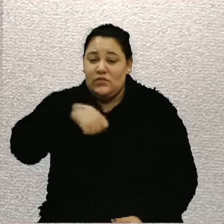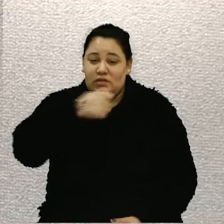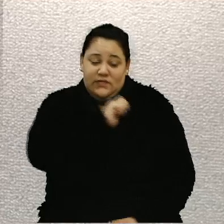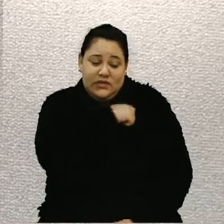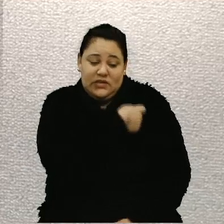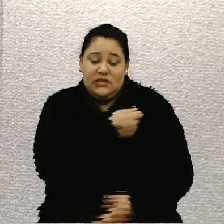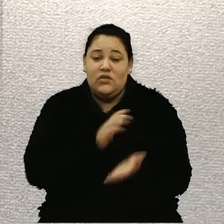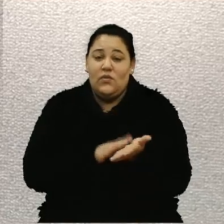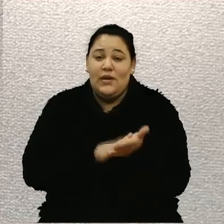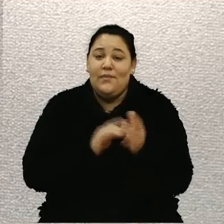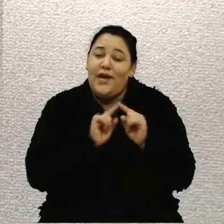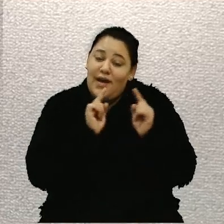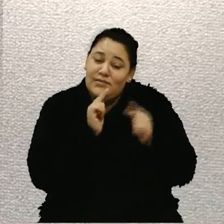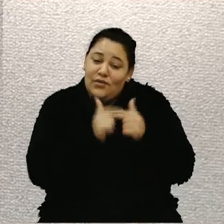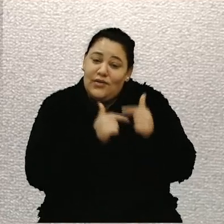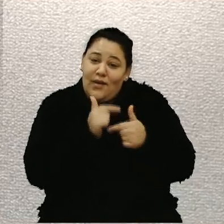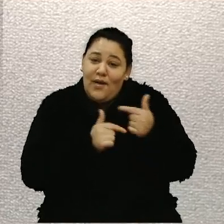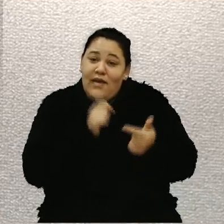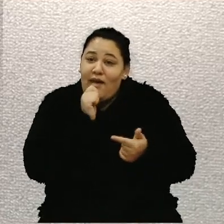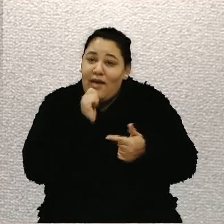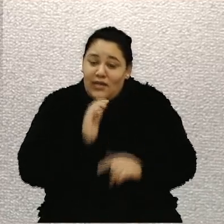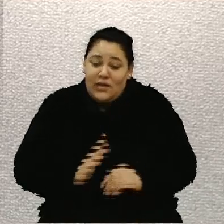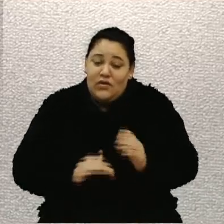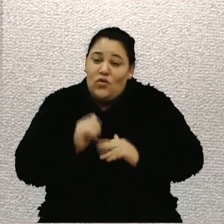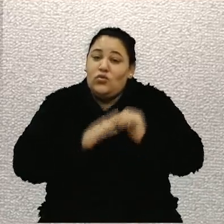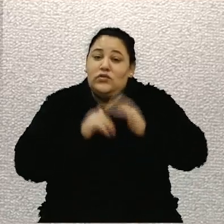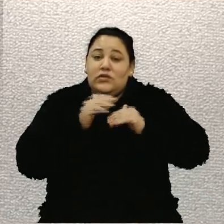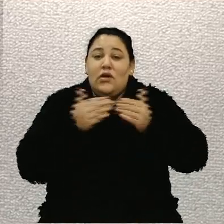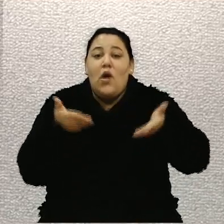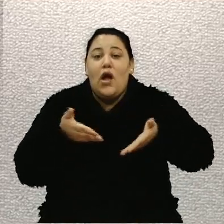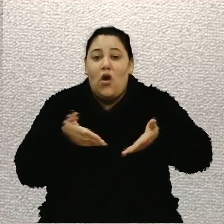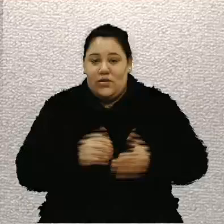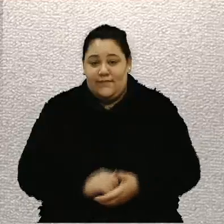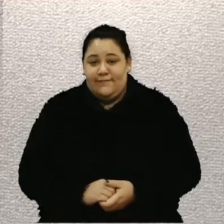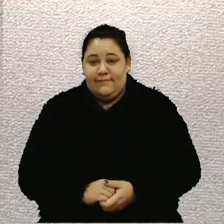esse é um processo que ele está em construção agora. Então,